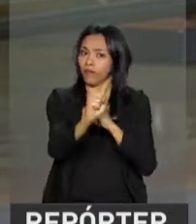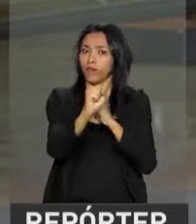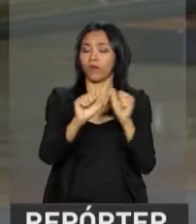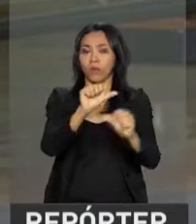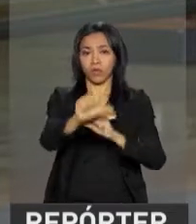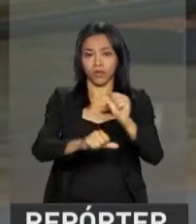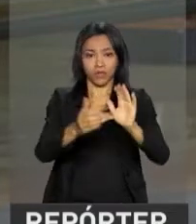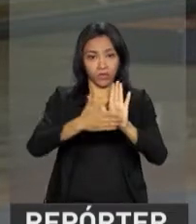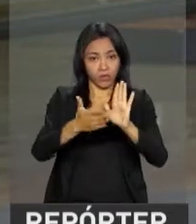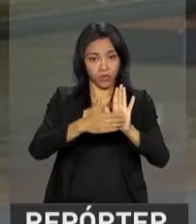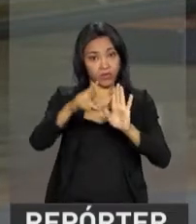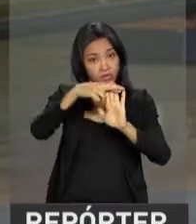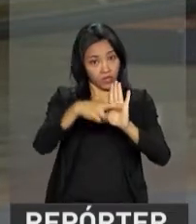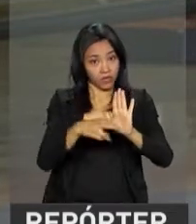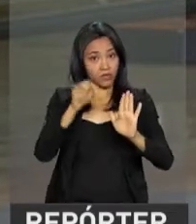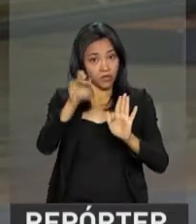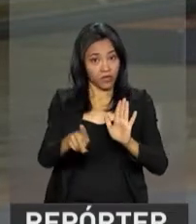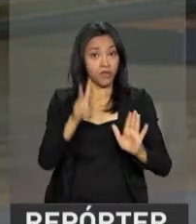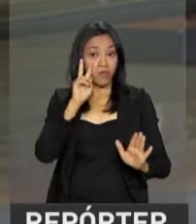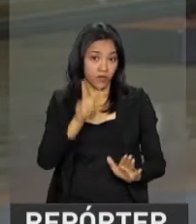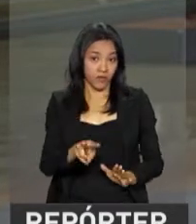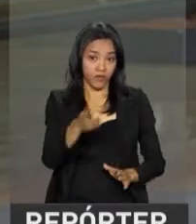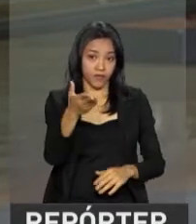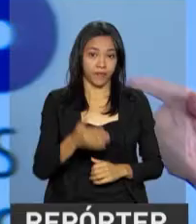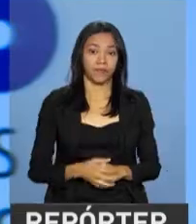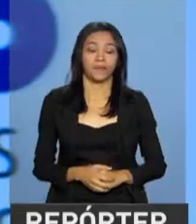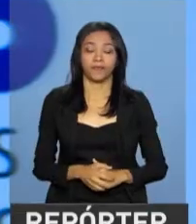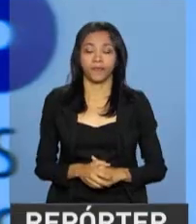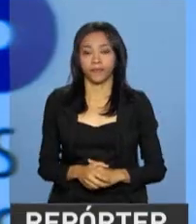vamos ver um trecho do que disse o presidente